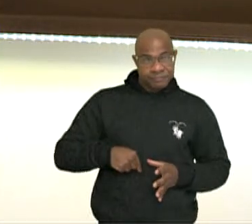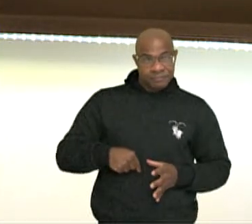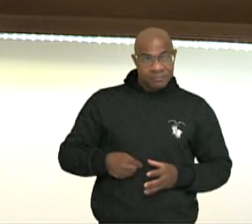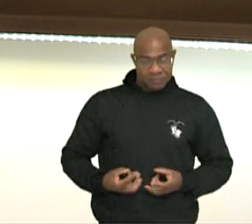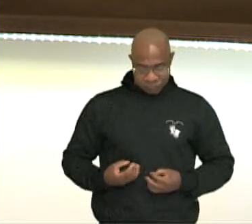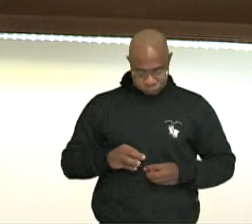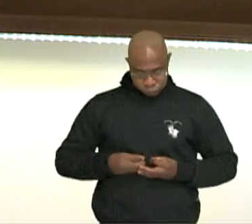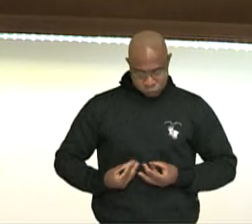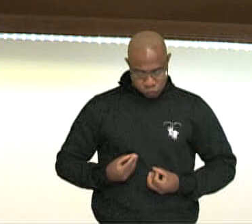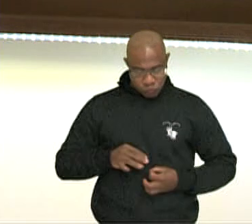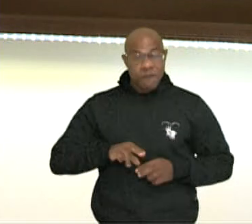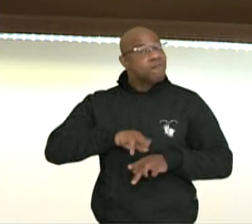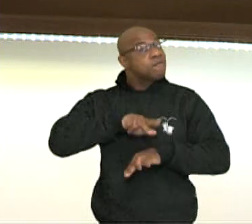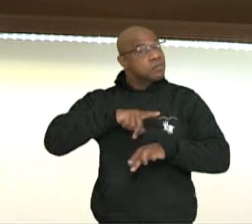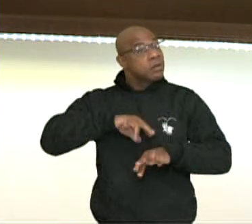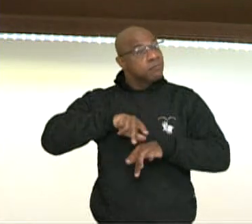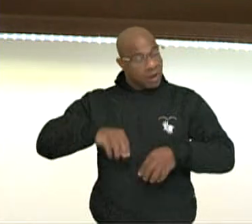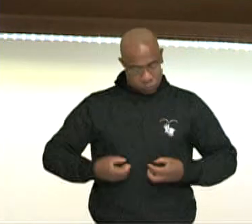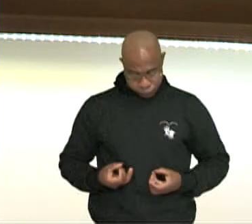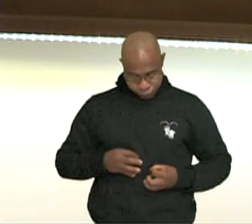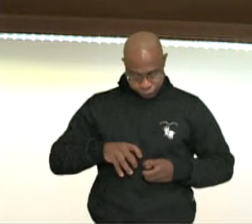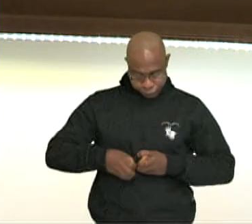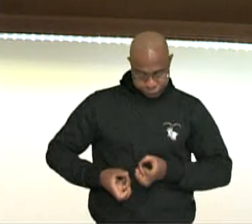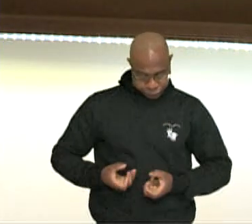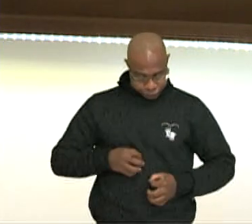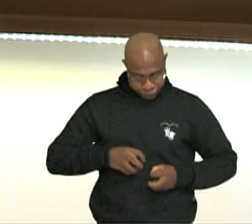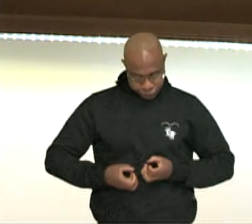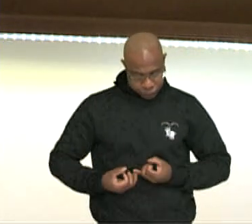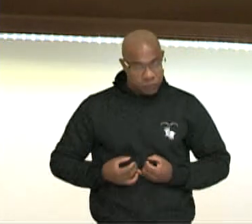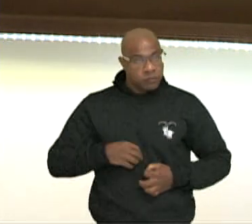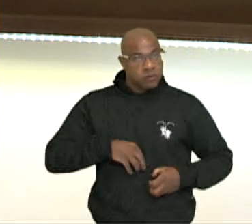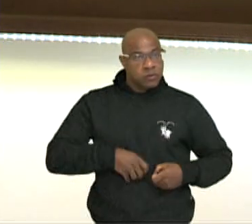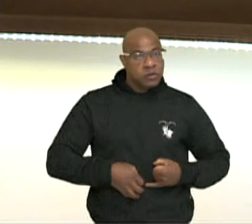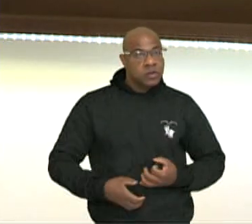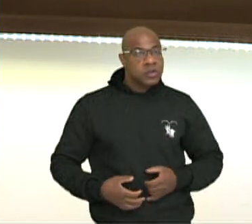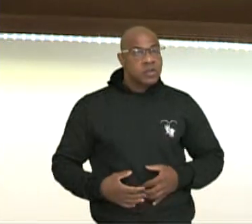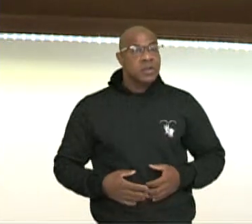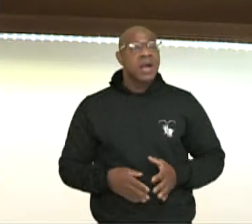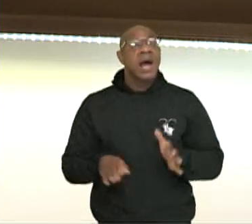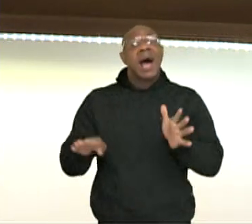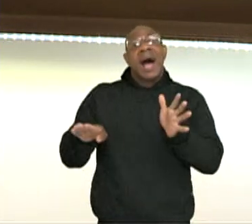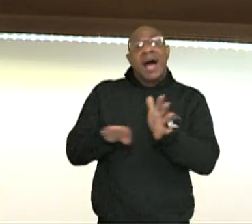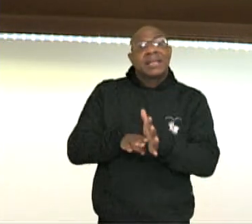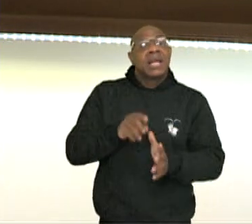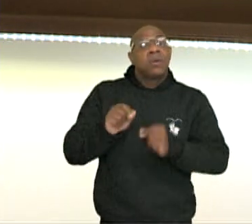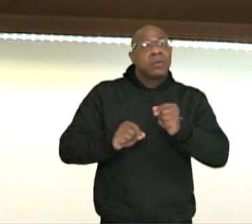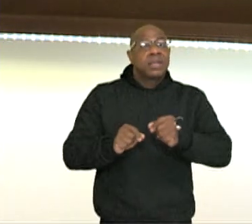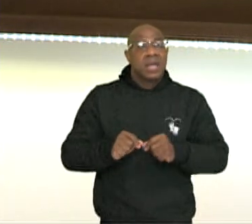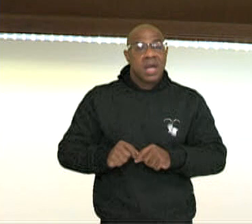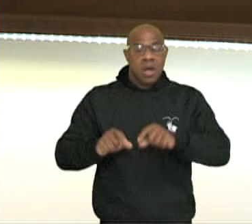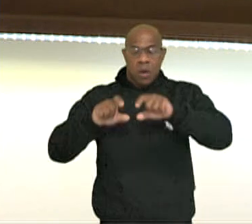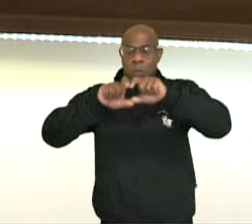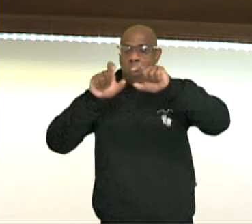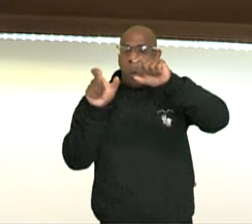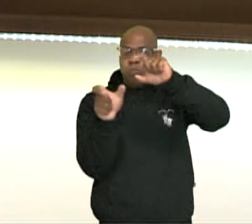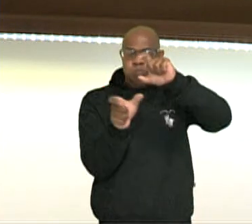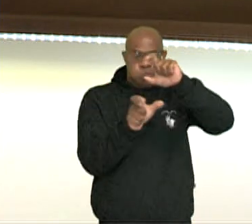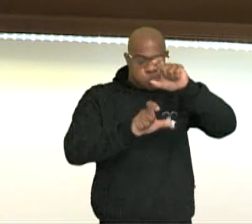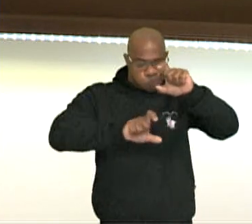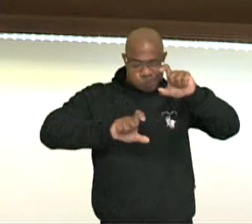vão atravessar, né, a mucosa do intestino delgado para o intestino grosso, né? Onde vai,